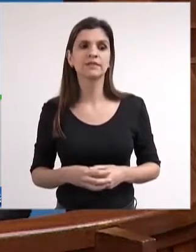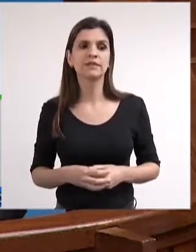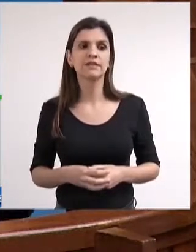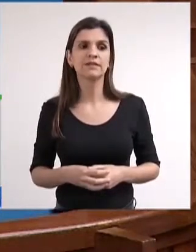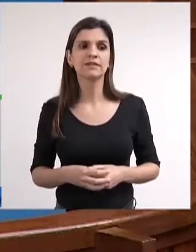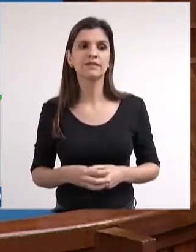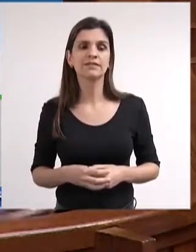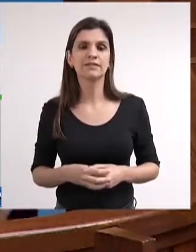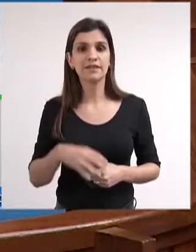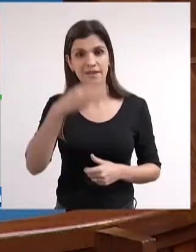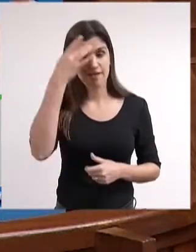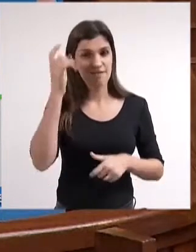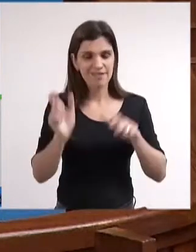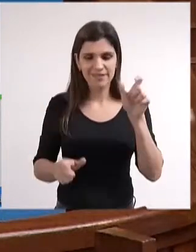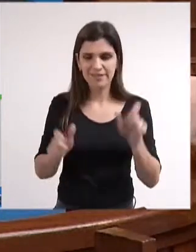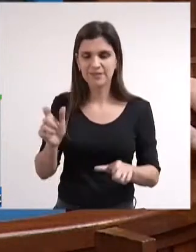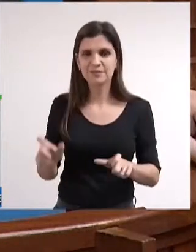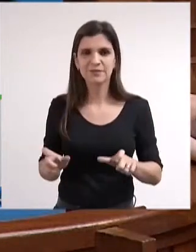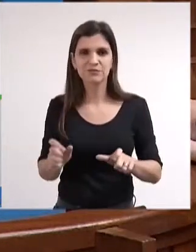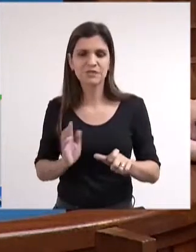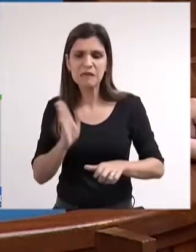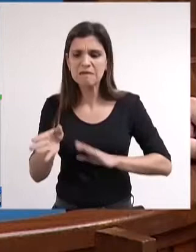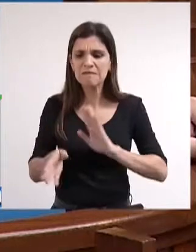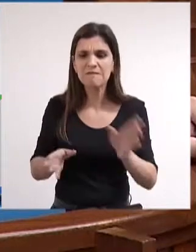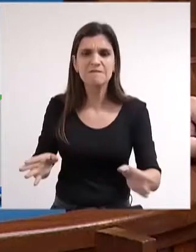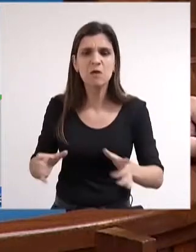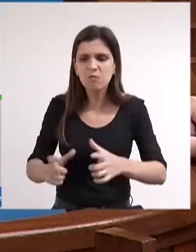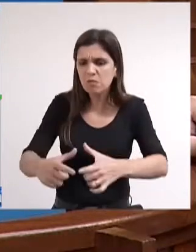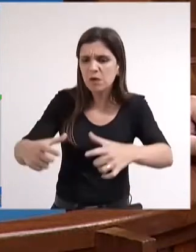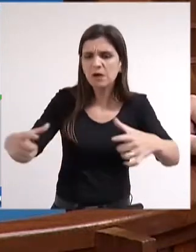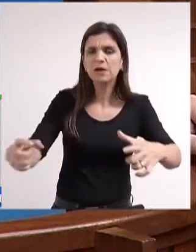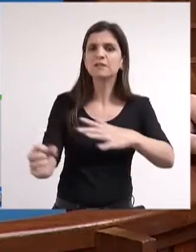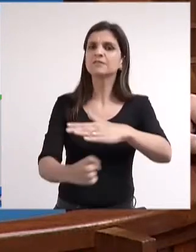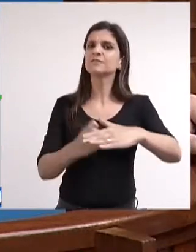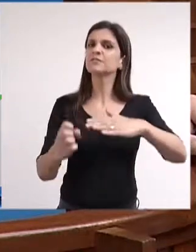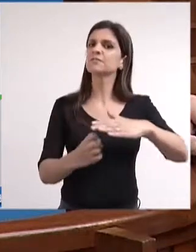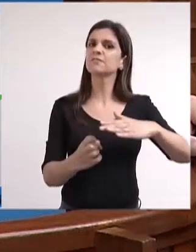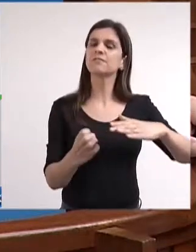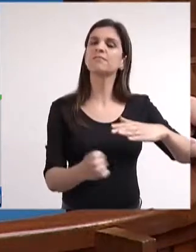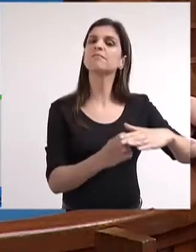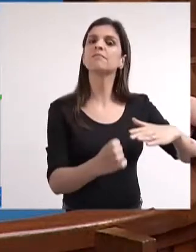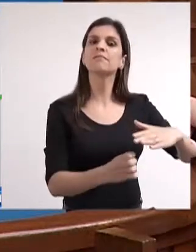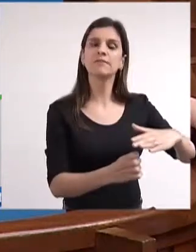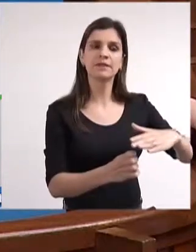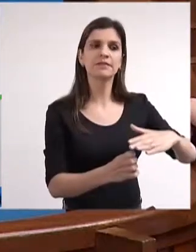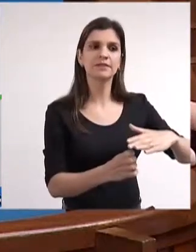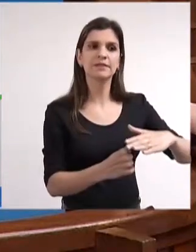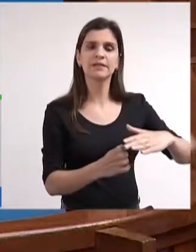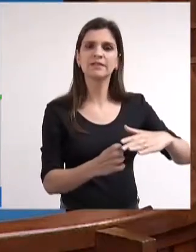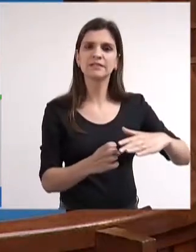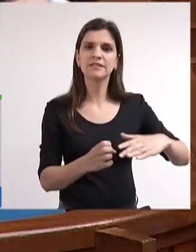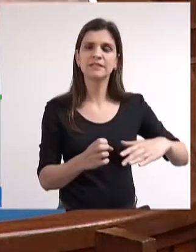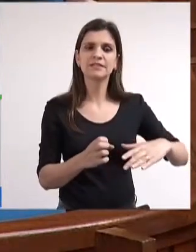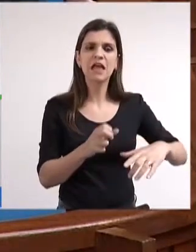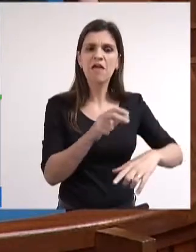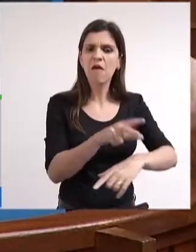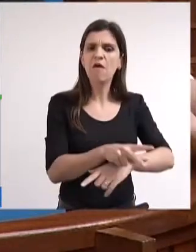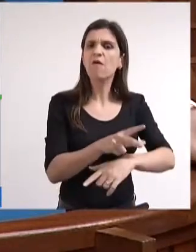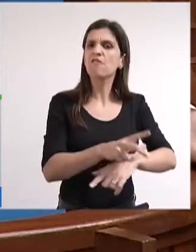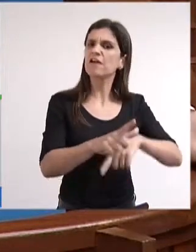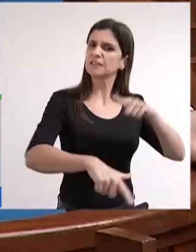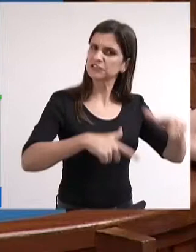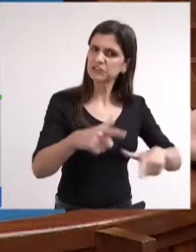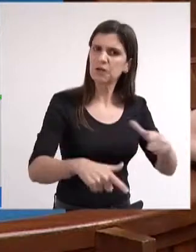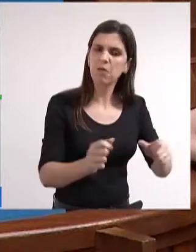pessoas correm atrás de grandes empresas, deputado Barbosinha, e as grandes empresas são geradoras de grandes empregos, grandes